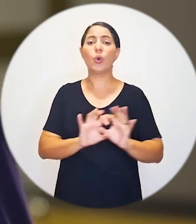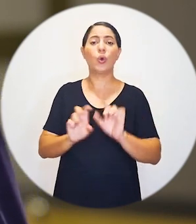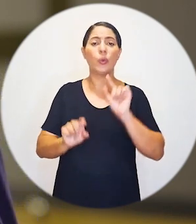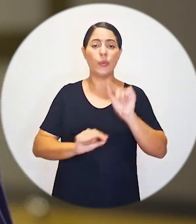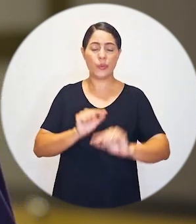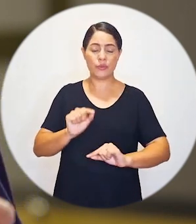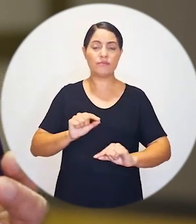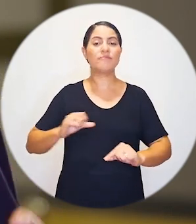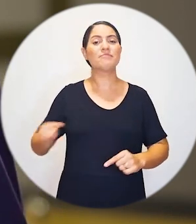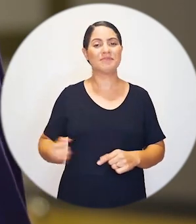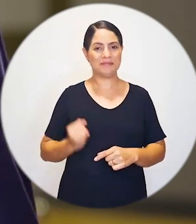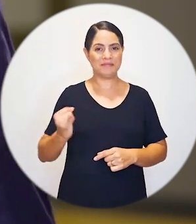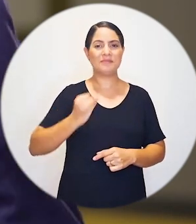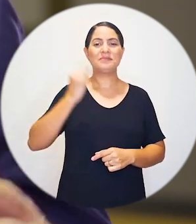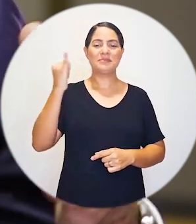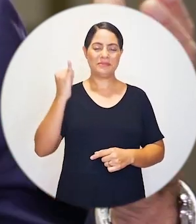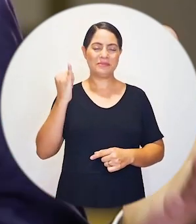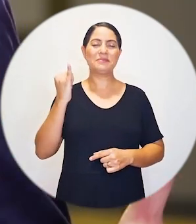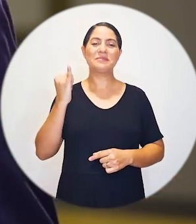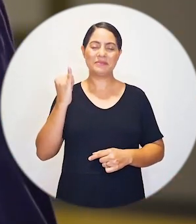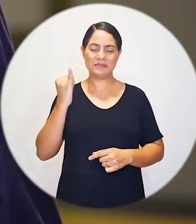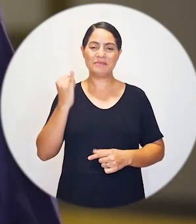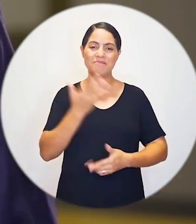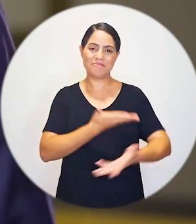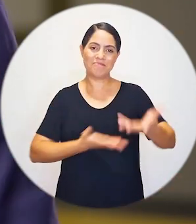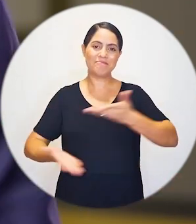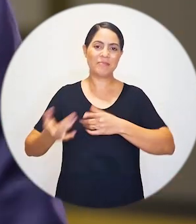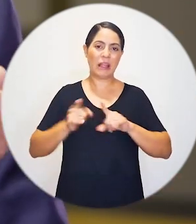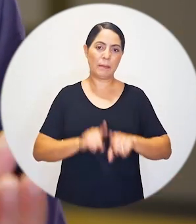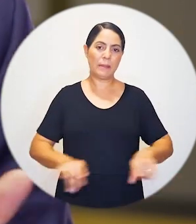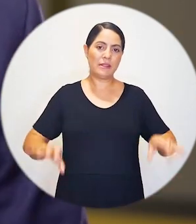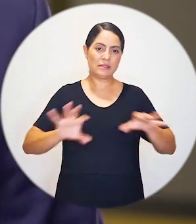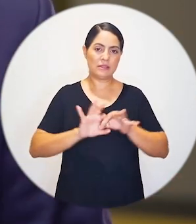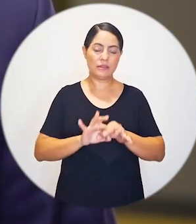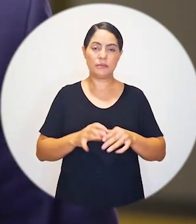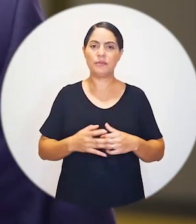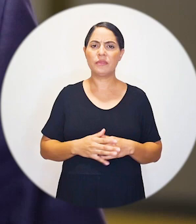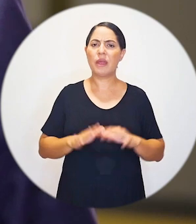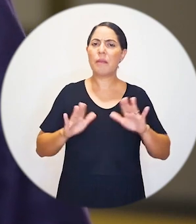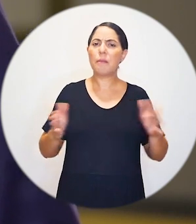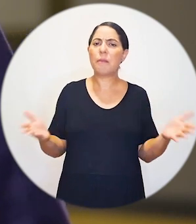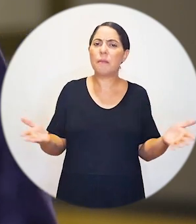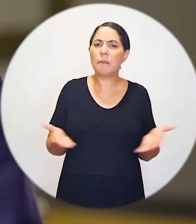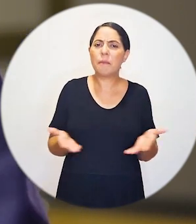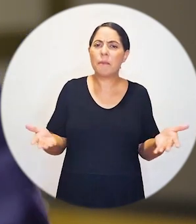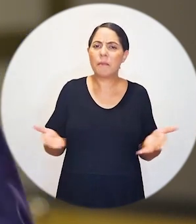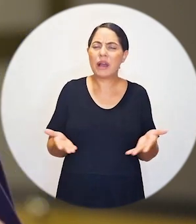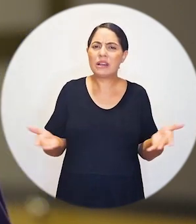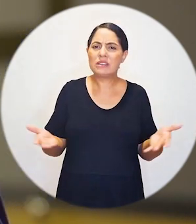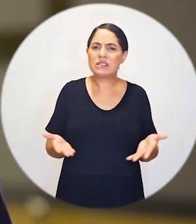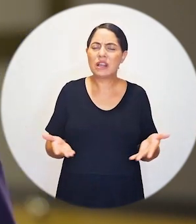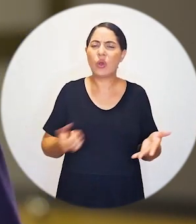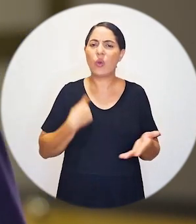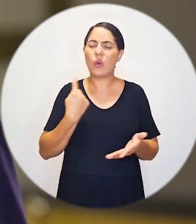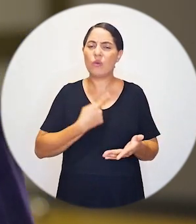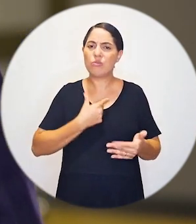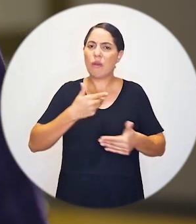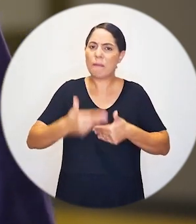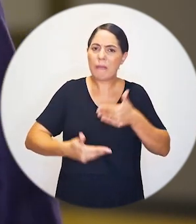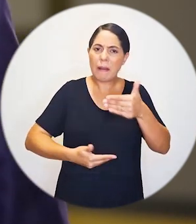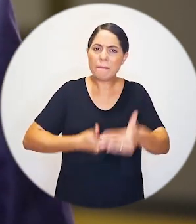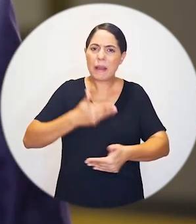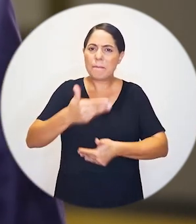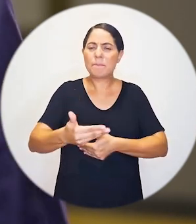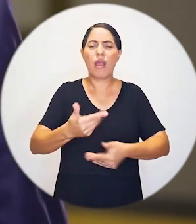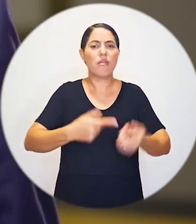Santa Catarina. Isso foi importante e certamente ainda depende agora da aprovação do projeto de lei que vai tornar esse